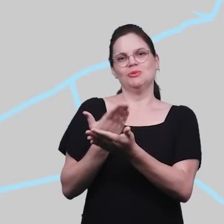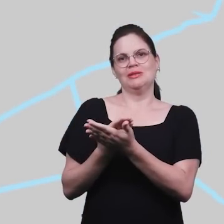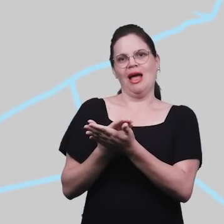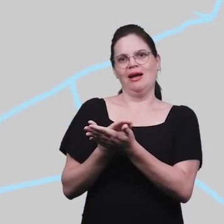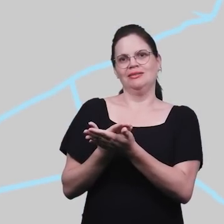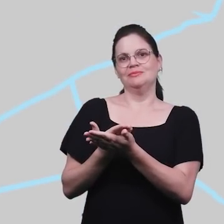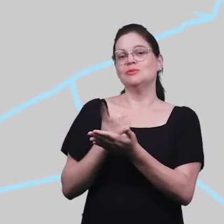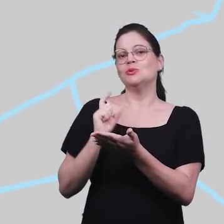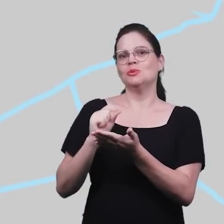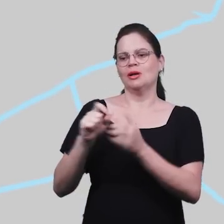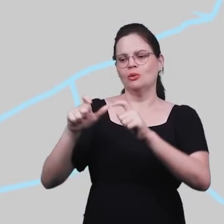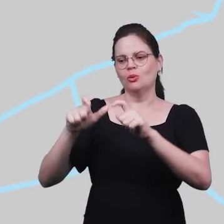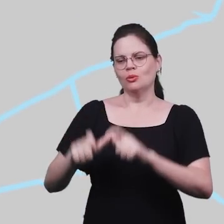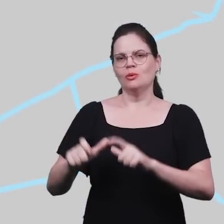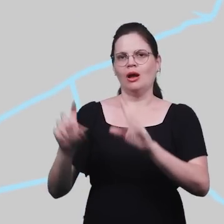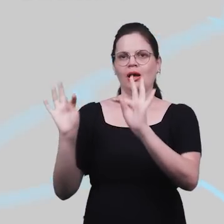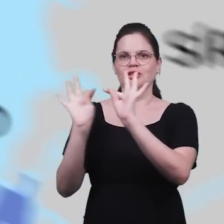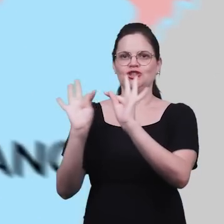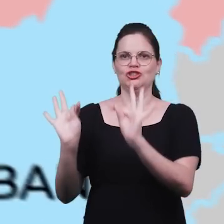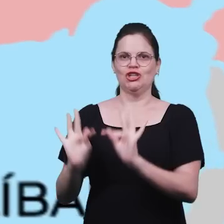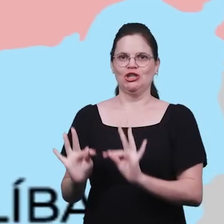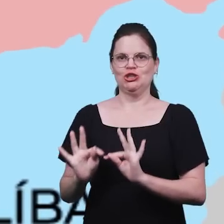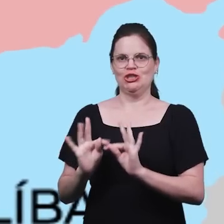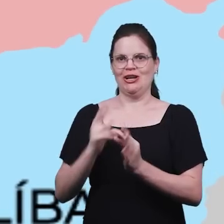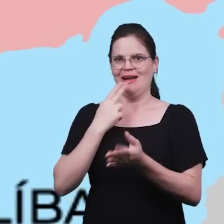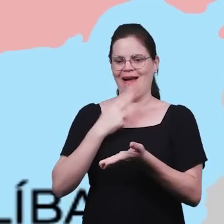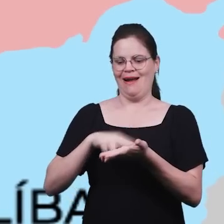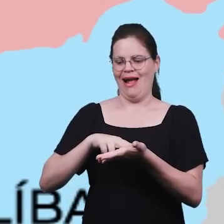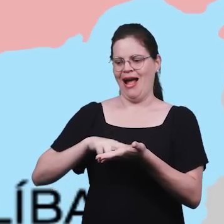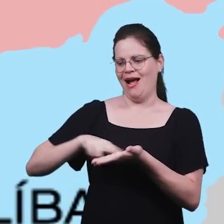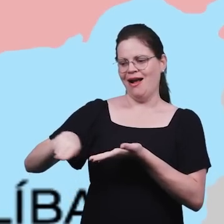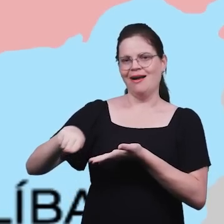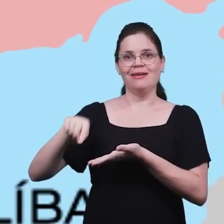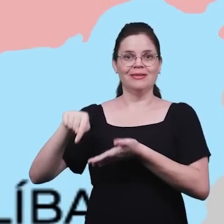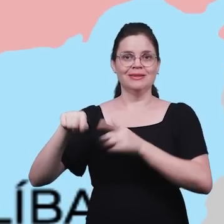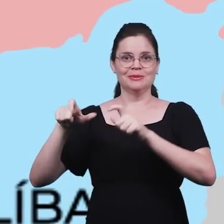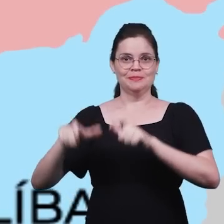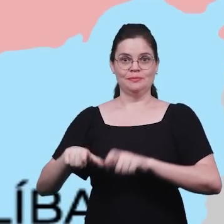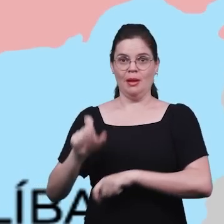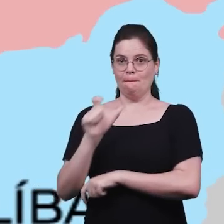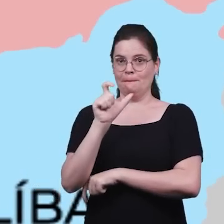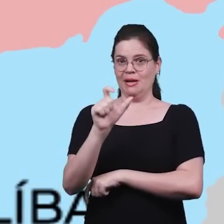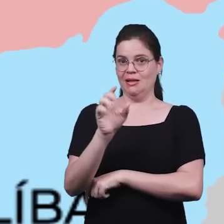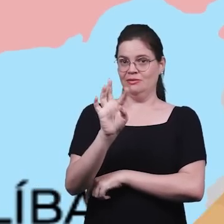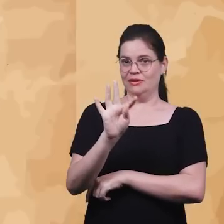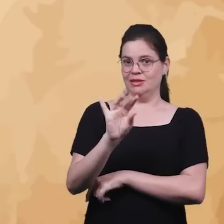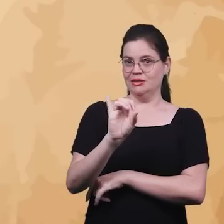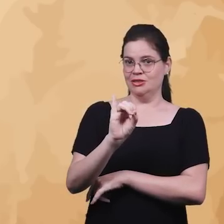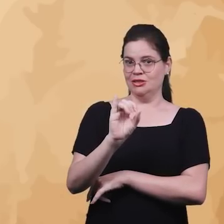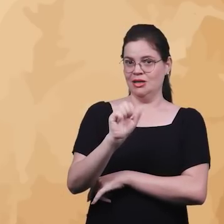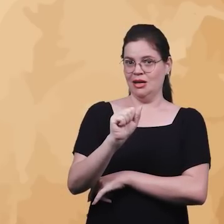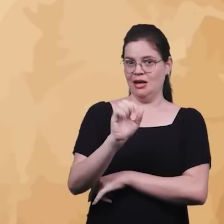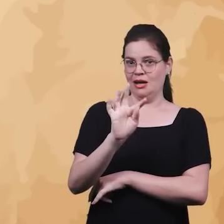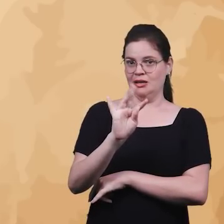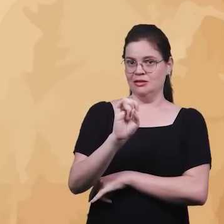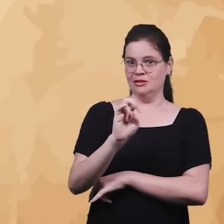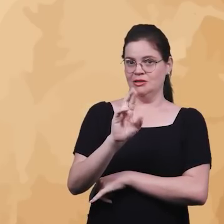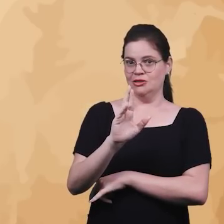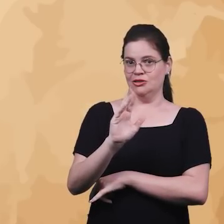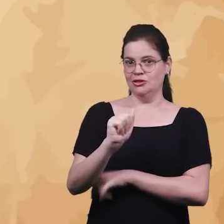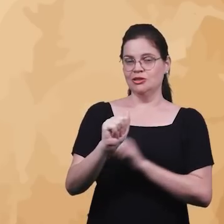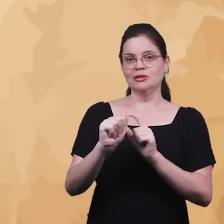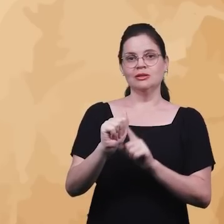carta, que é a igreja de Tiatira. A palavra Tiatira está relacionada